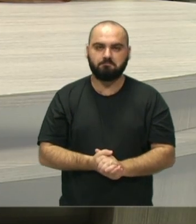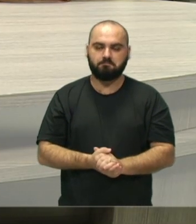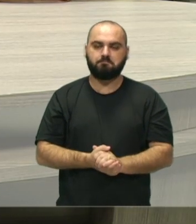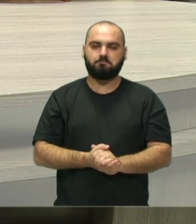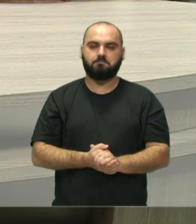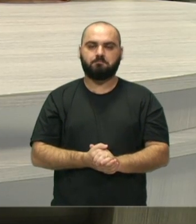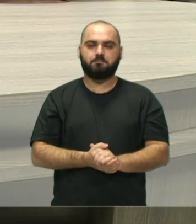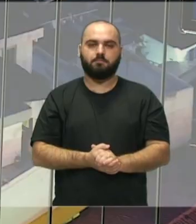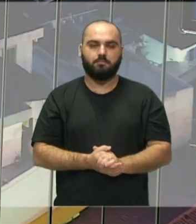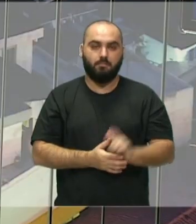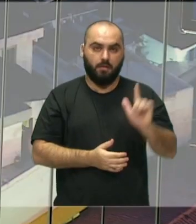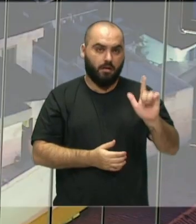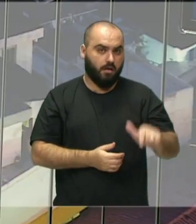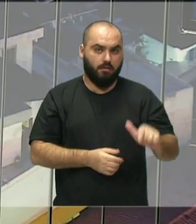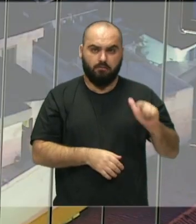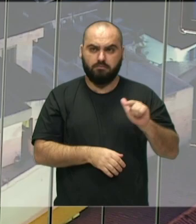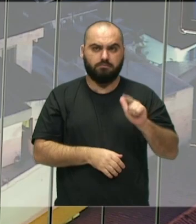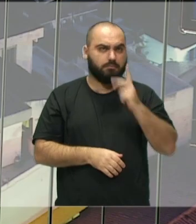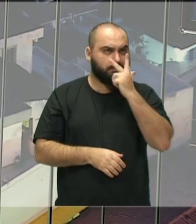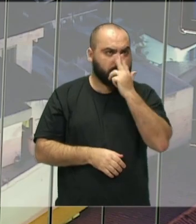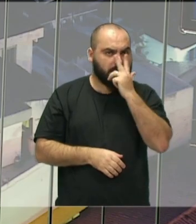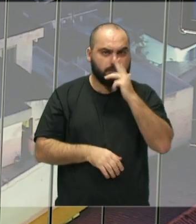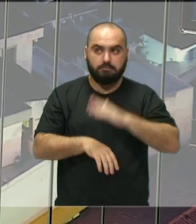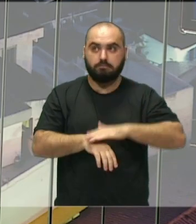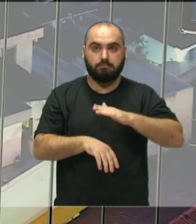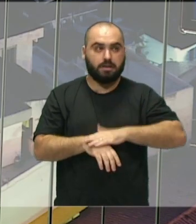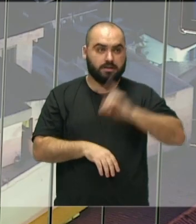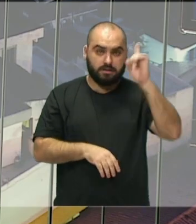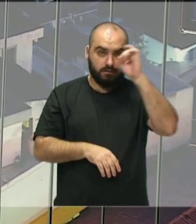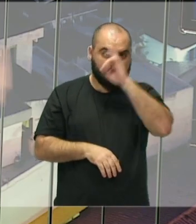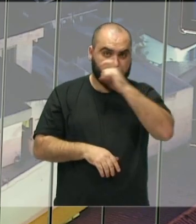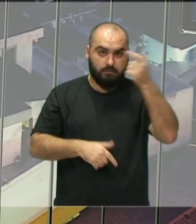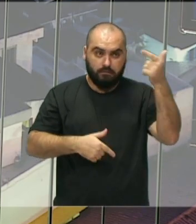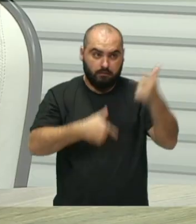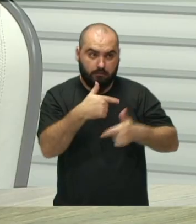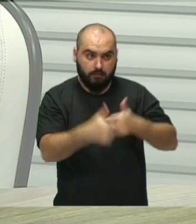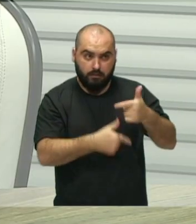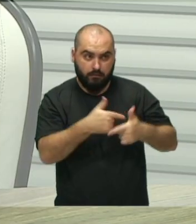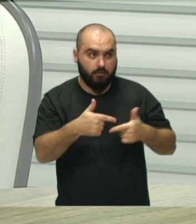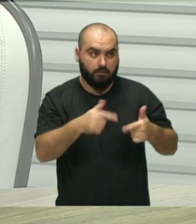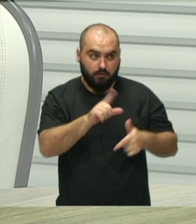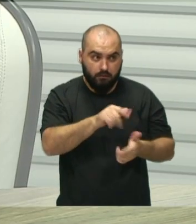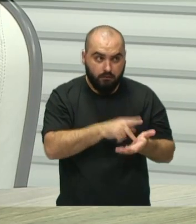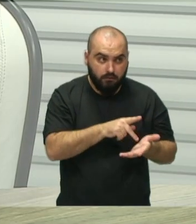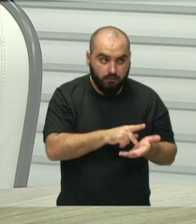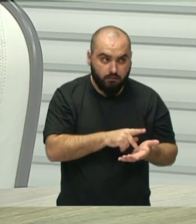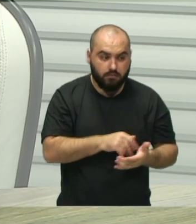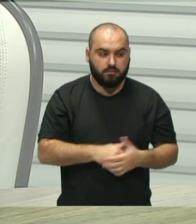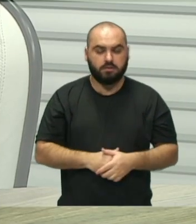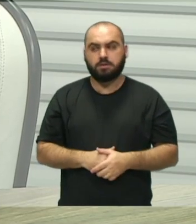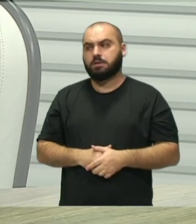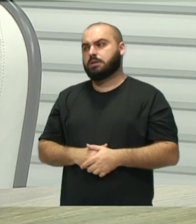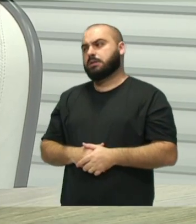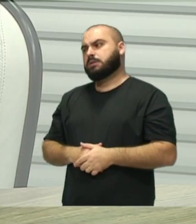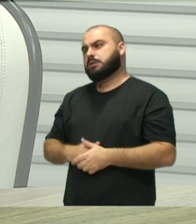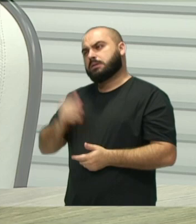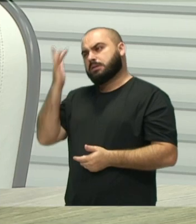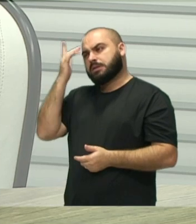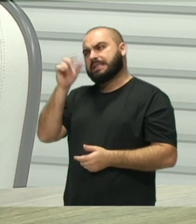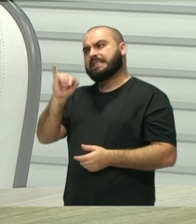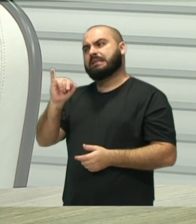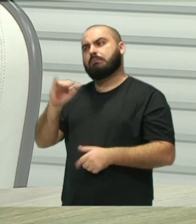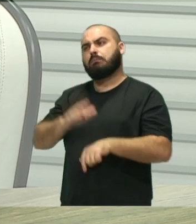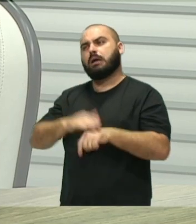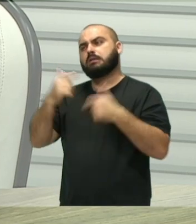né? Esse é o mais, digamos, eu acho que é o mais trabalhoso e o mais dispendioso também. Não sei se é o mais trabalhoso,